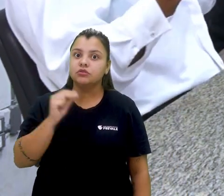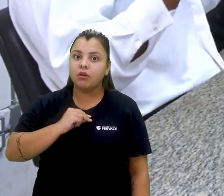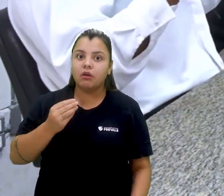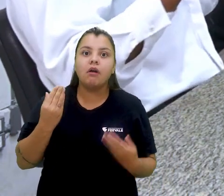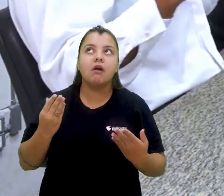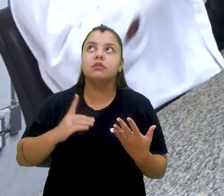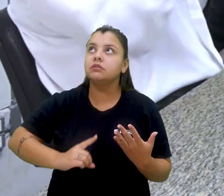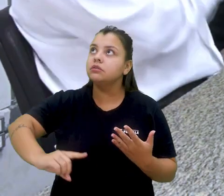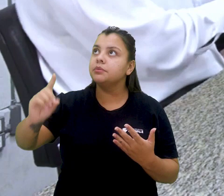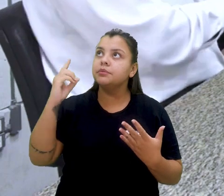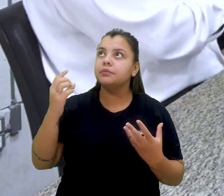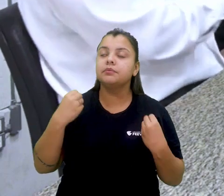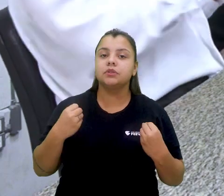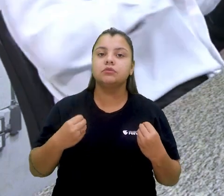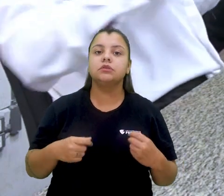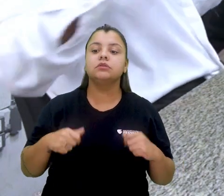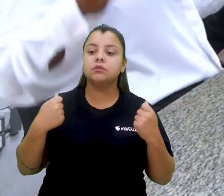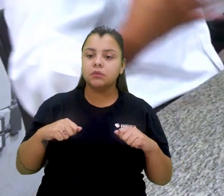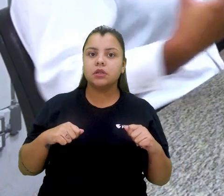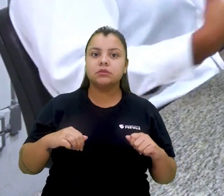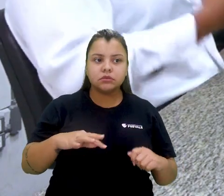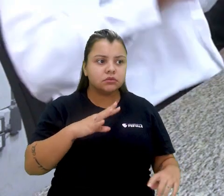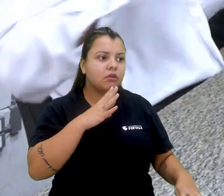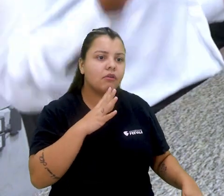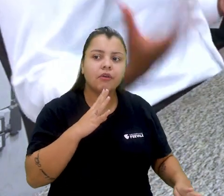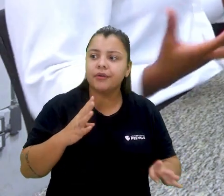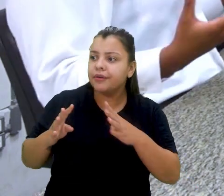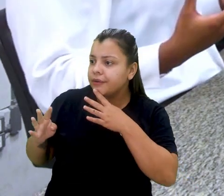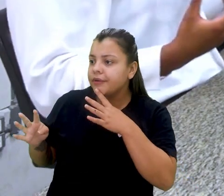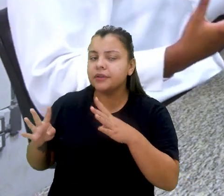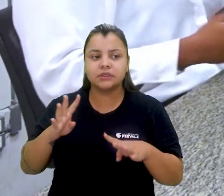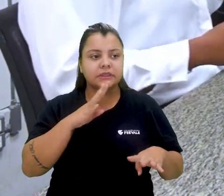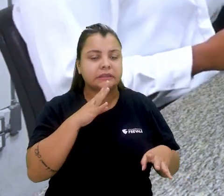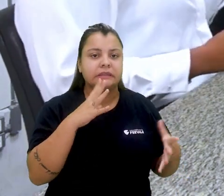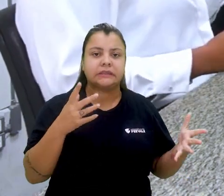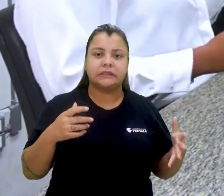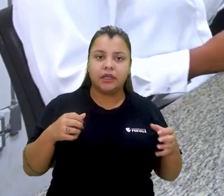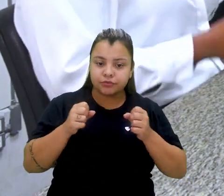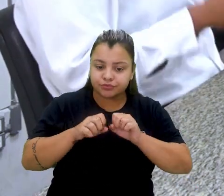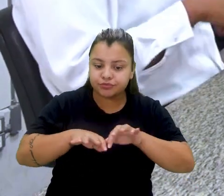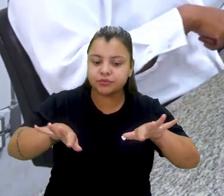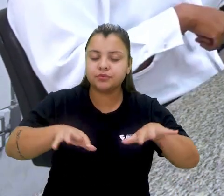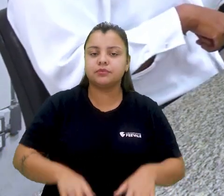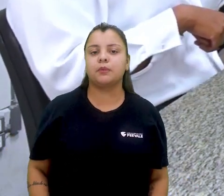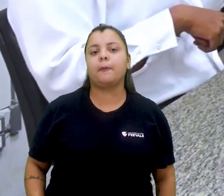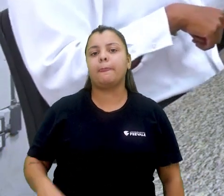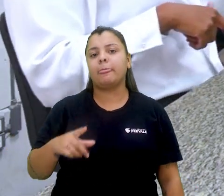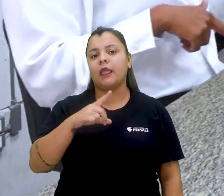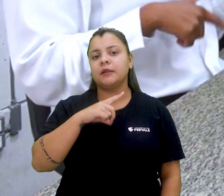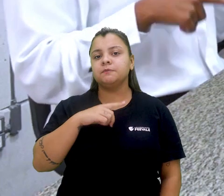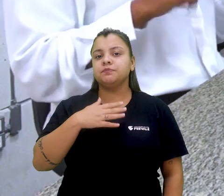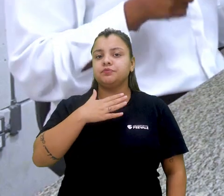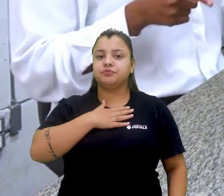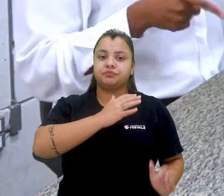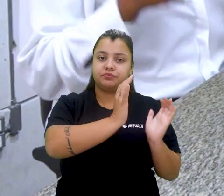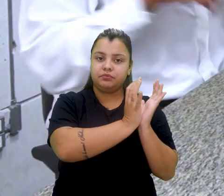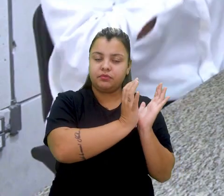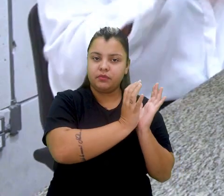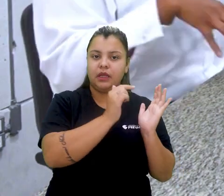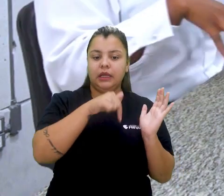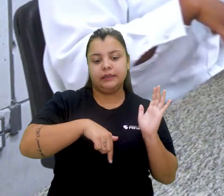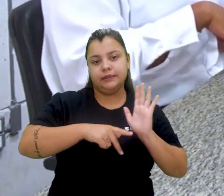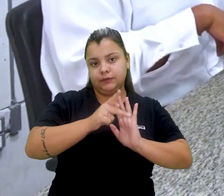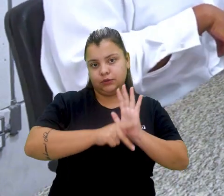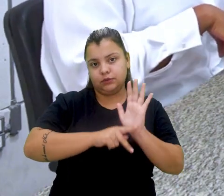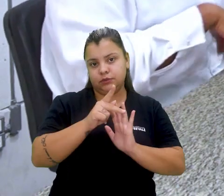assim né eu preciso sair da minha bolha eu preciso ir para além né E a gente tem uma colega que faz parte do do do do